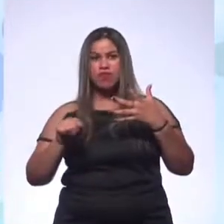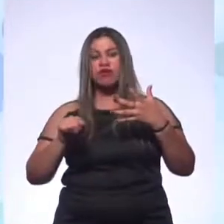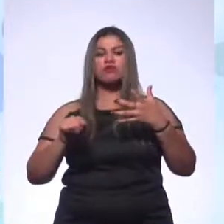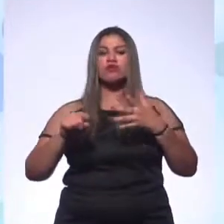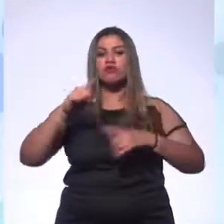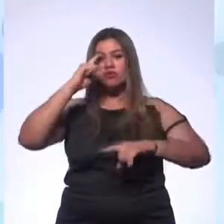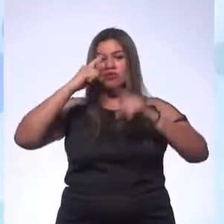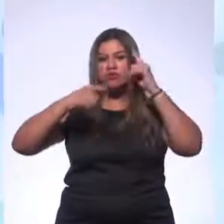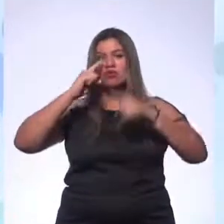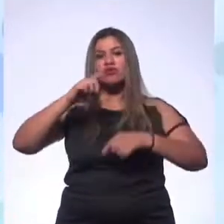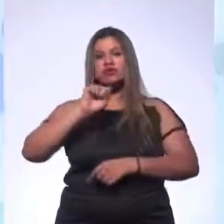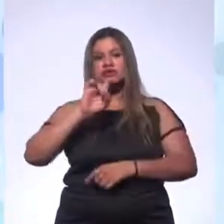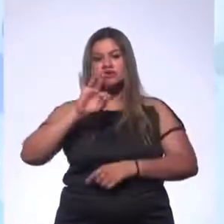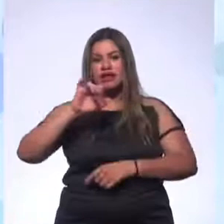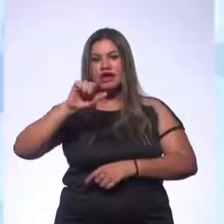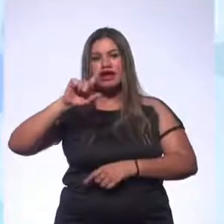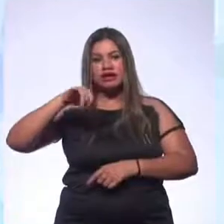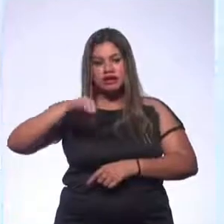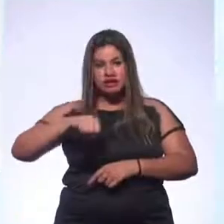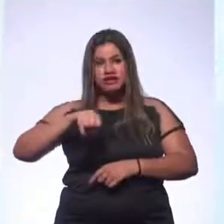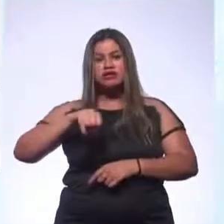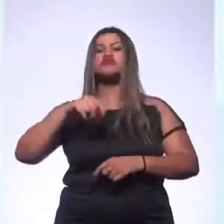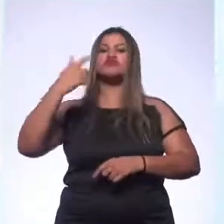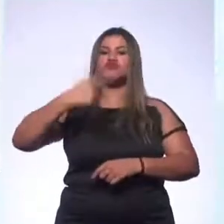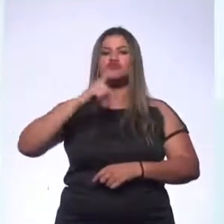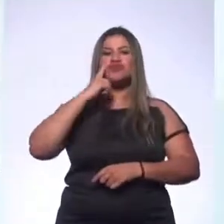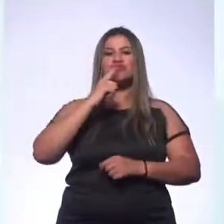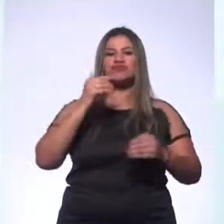Stalin? Então vamos para a próxima tela.